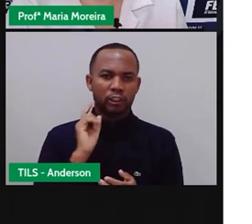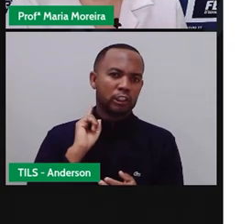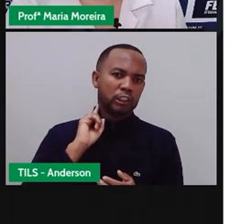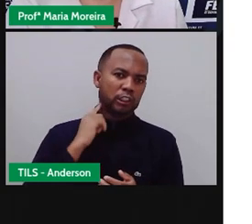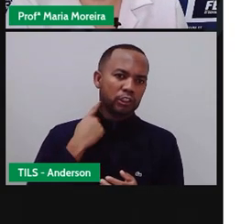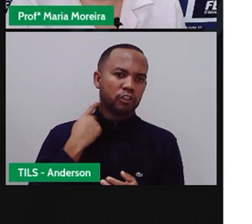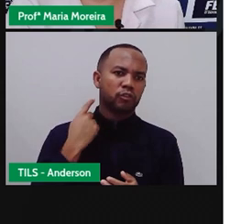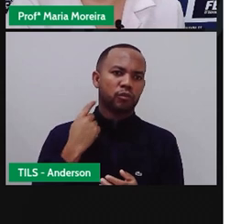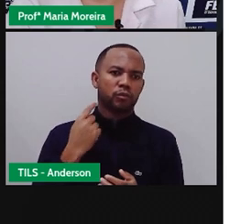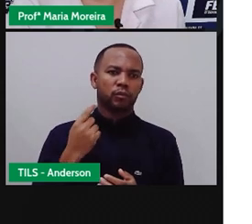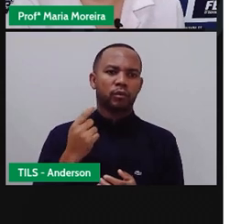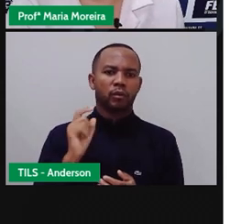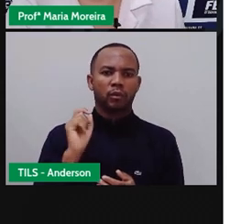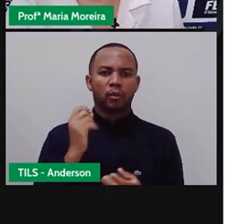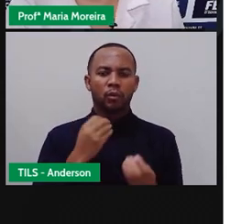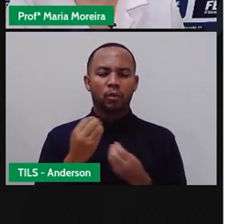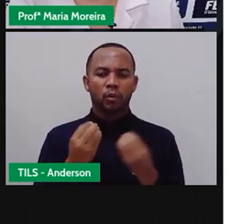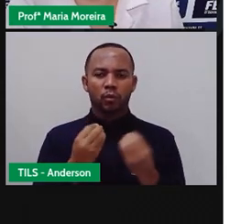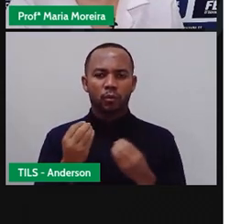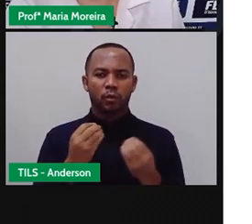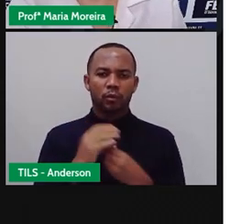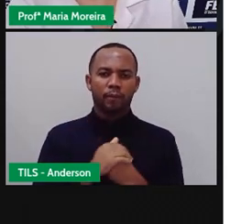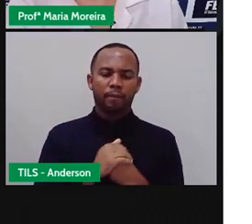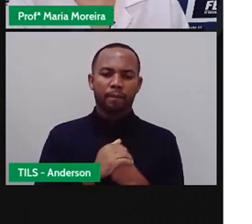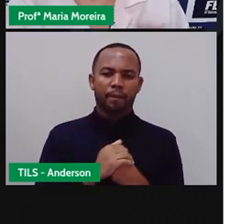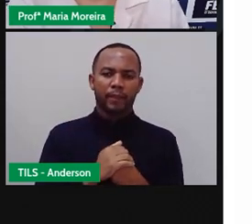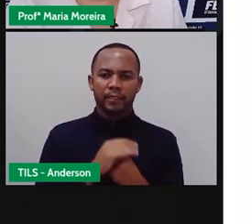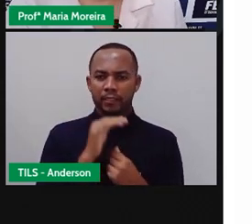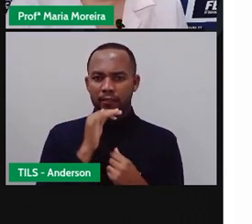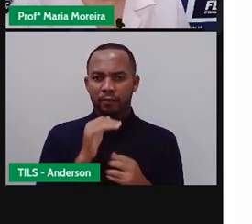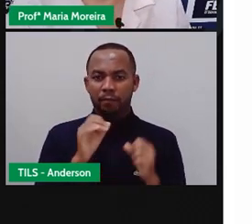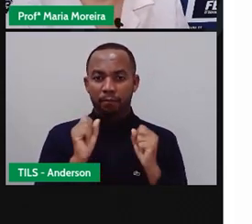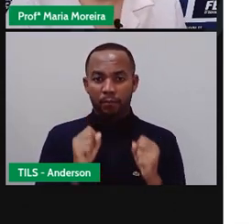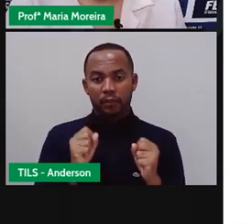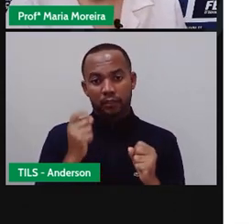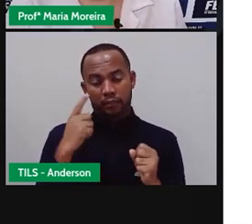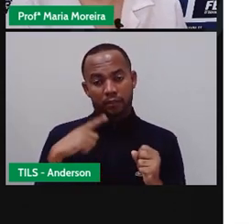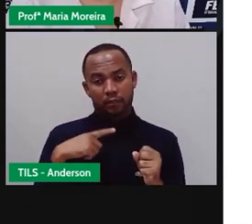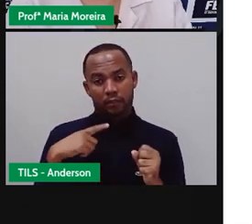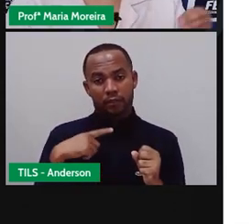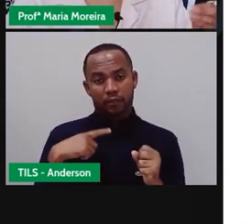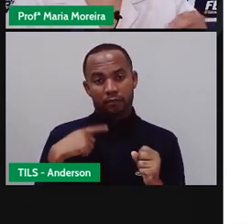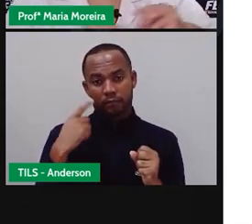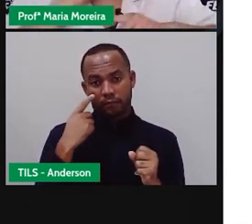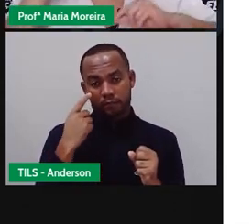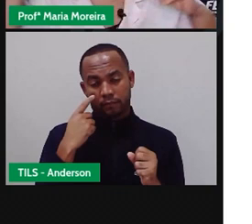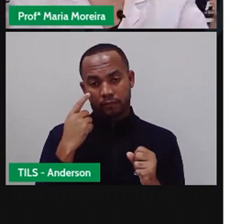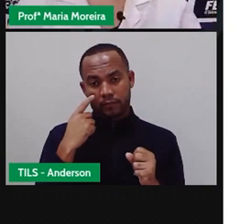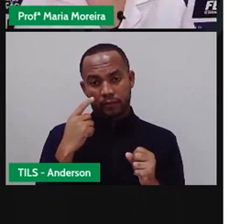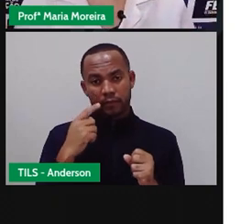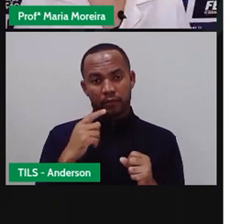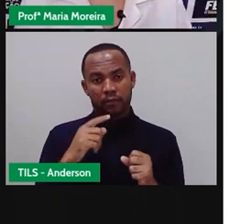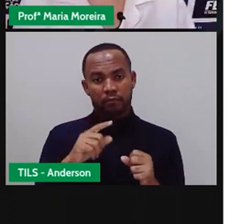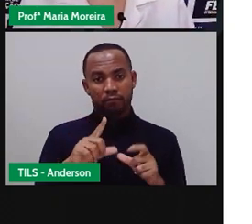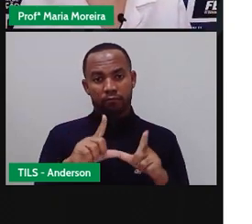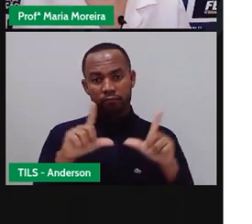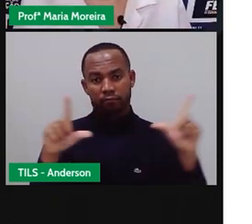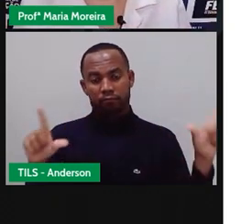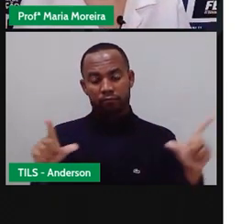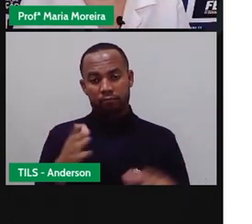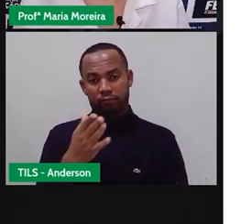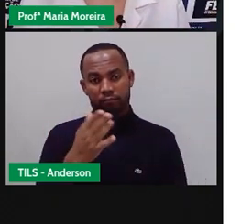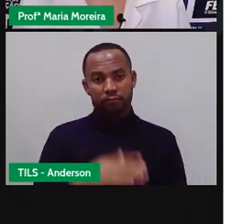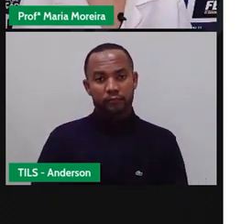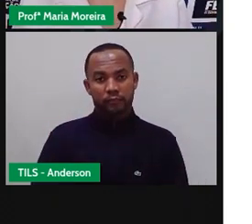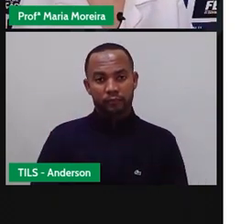são que os monitores eram os computadores né que pode ser de LCD ou de LED que o formato aí da